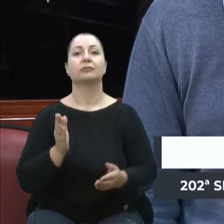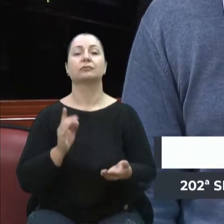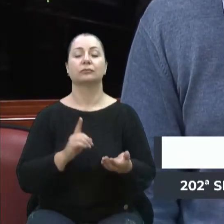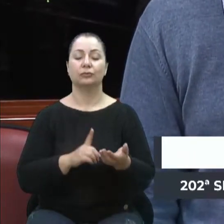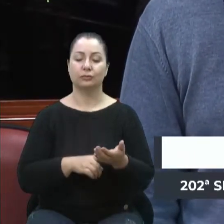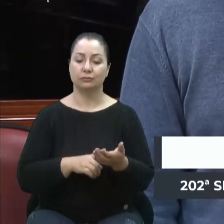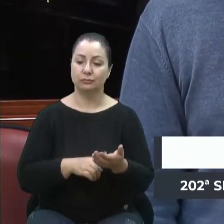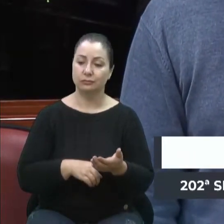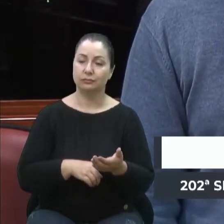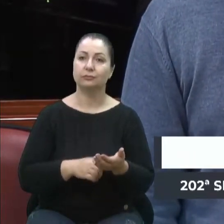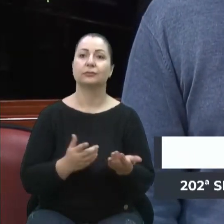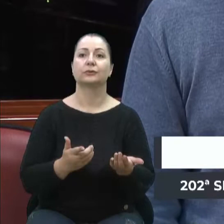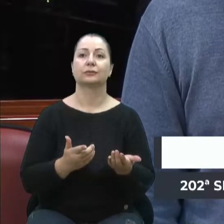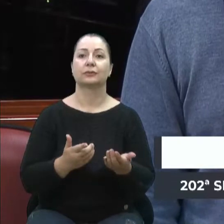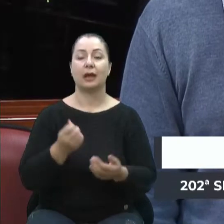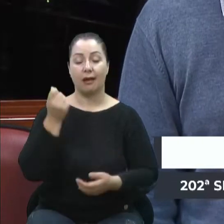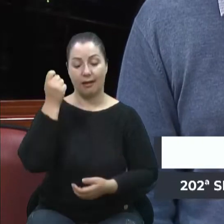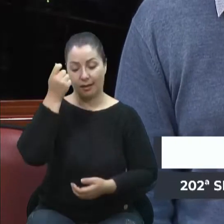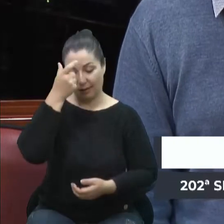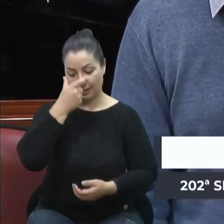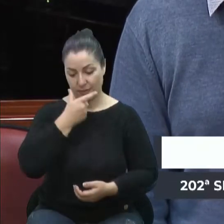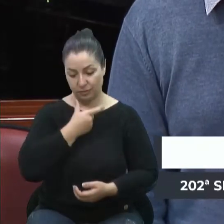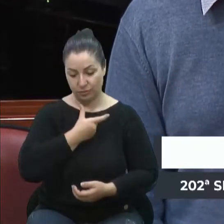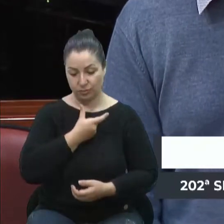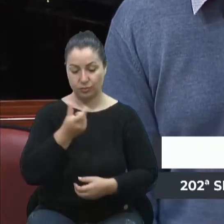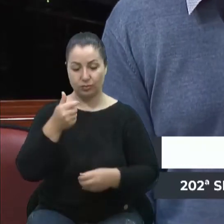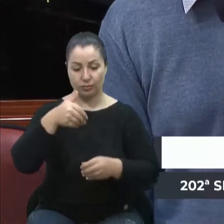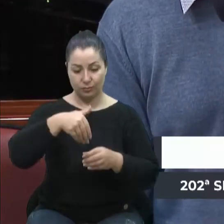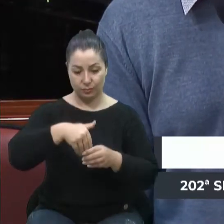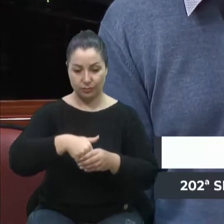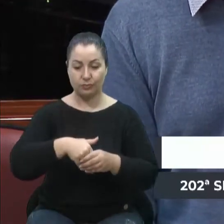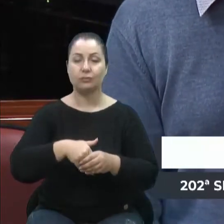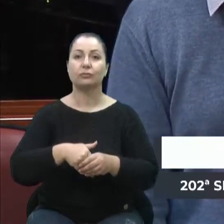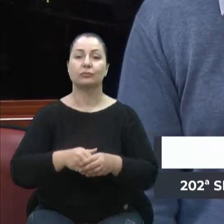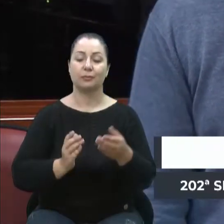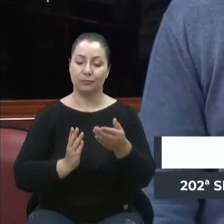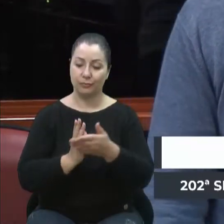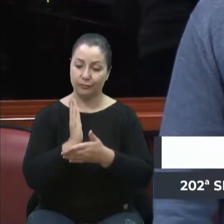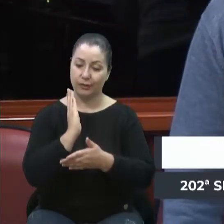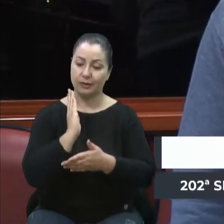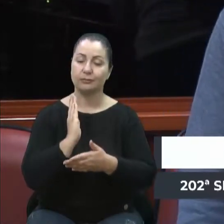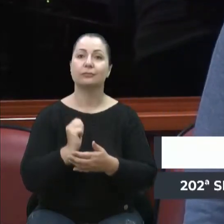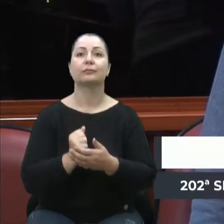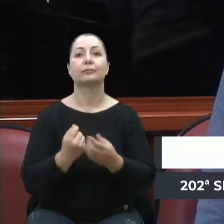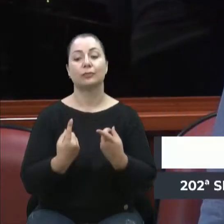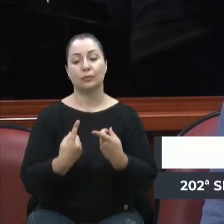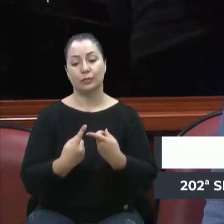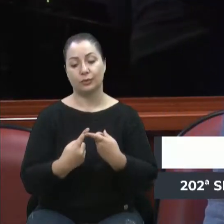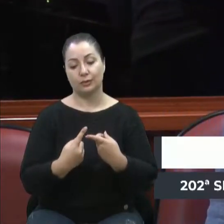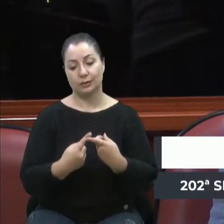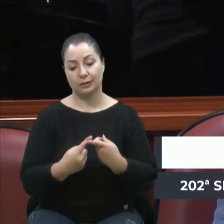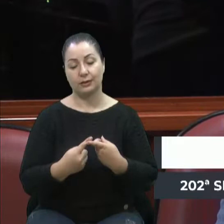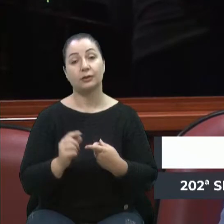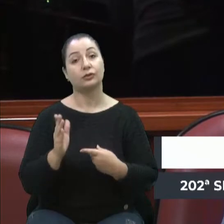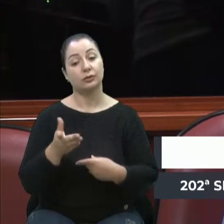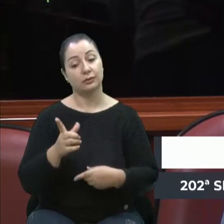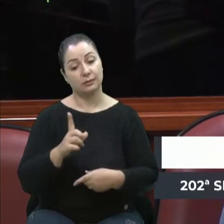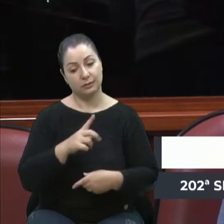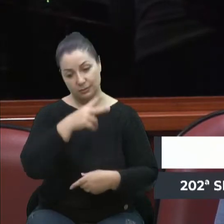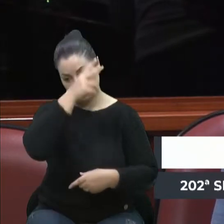projeto de lei, na medida que o governo municipal, né, já recebeu os valores para fazer esse